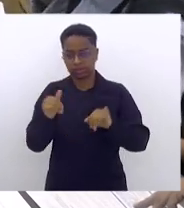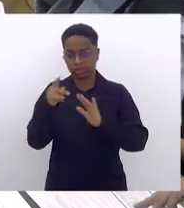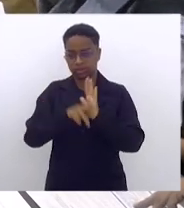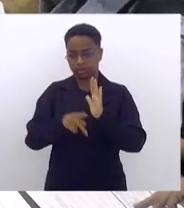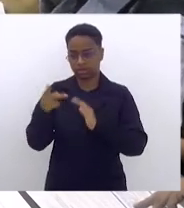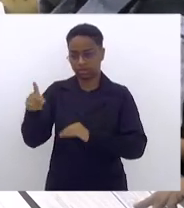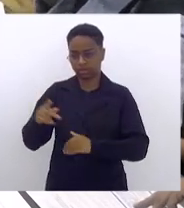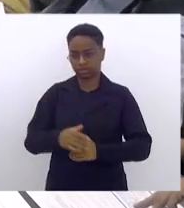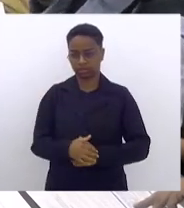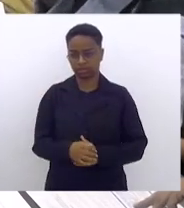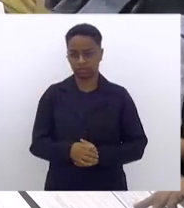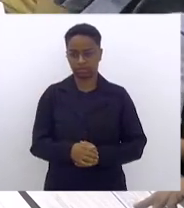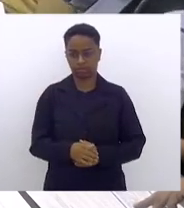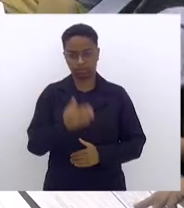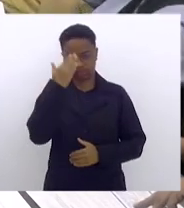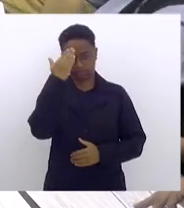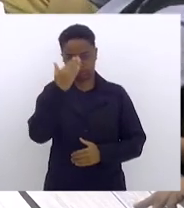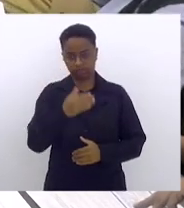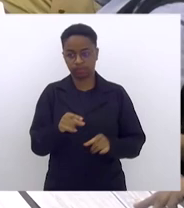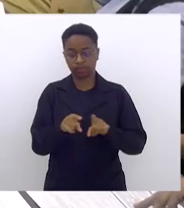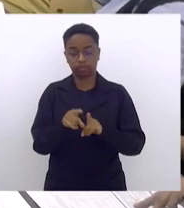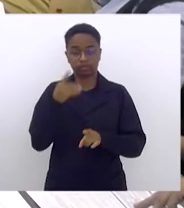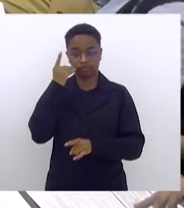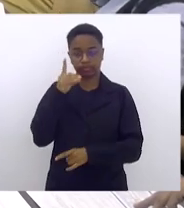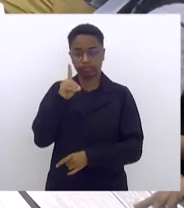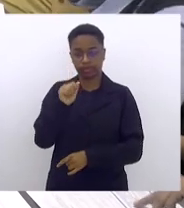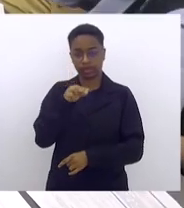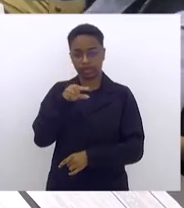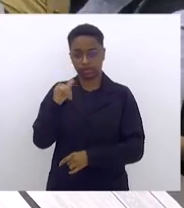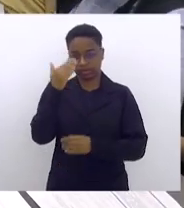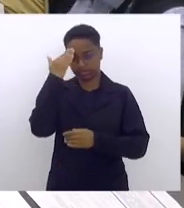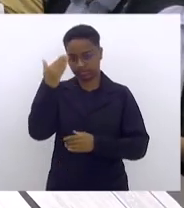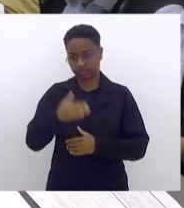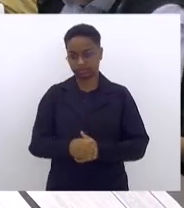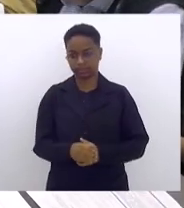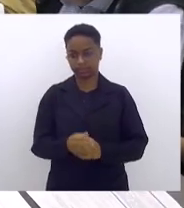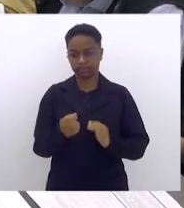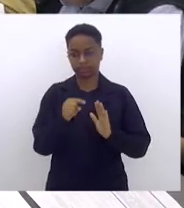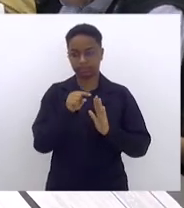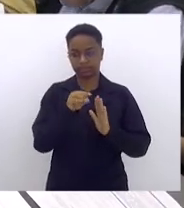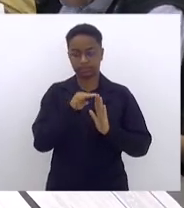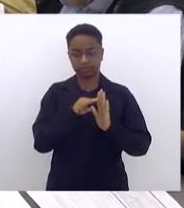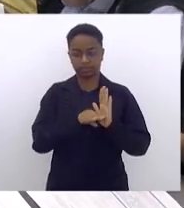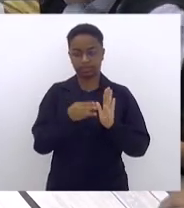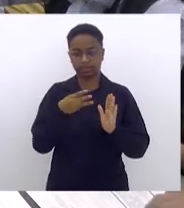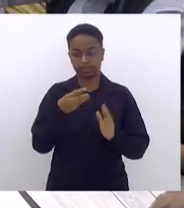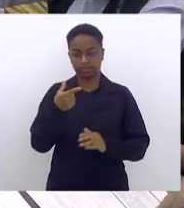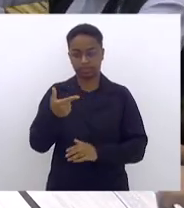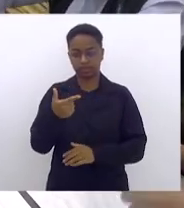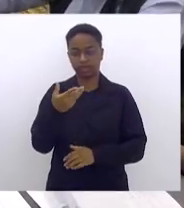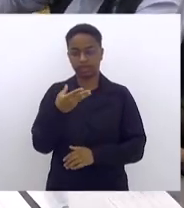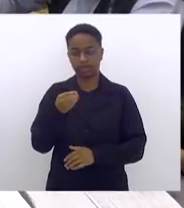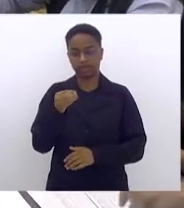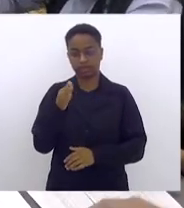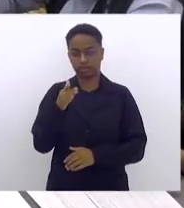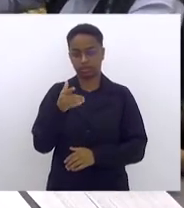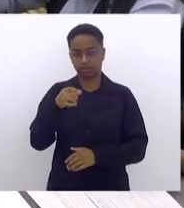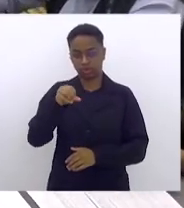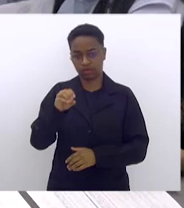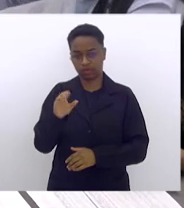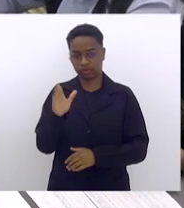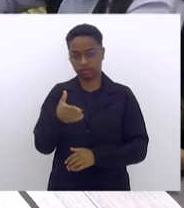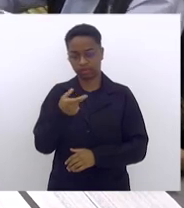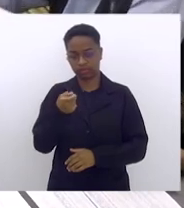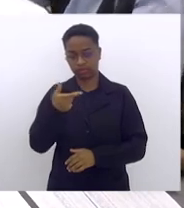deputada Agradeço. Dani. Agradeço. E a deputada Dani também agradece. 32 da pauta, o PL 3090 de 20, de autoria do deputado Rodrigo Amorim, que dispõe